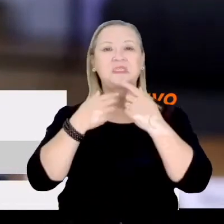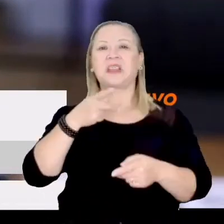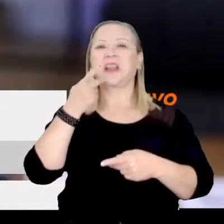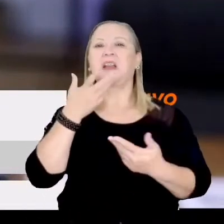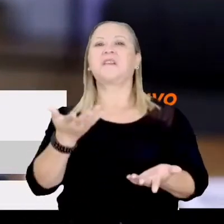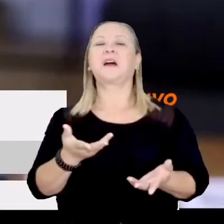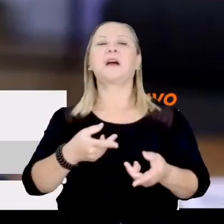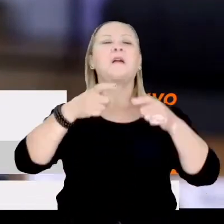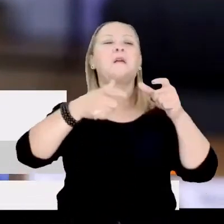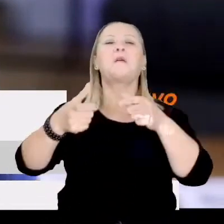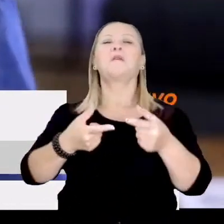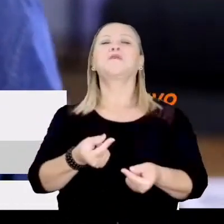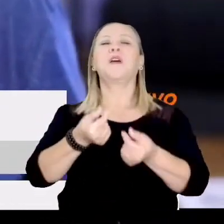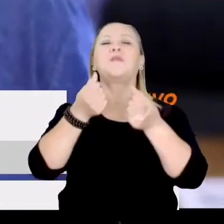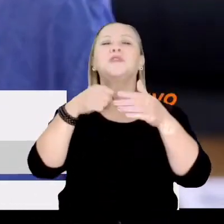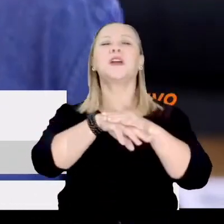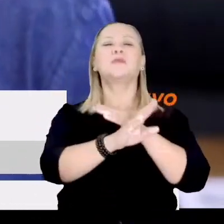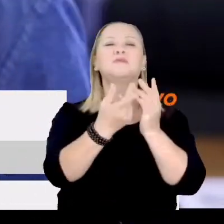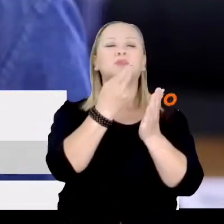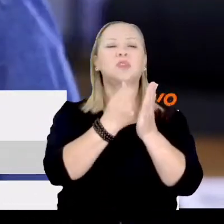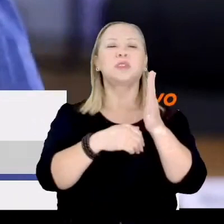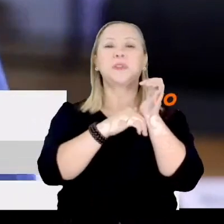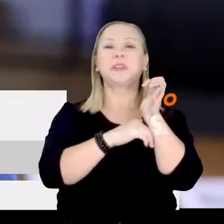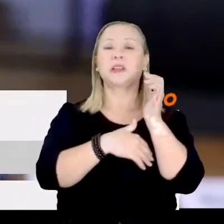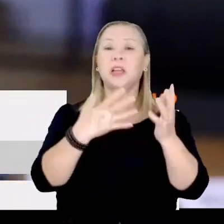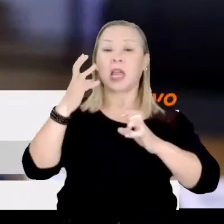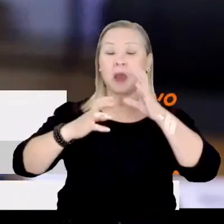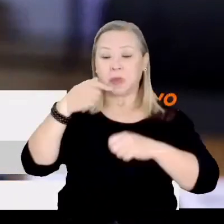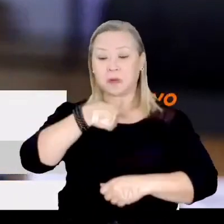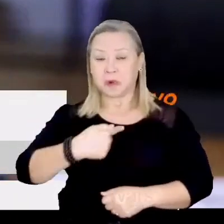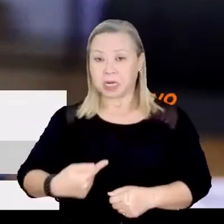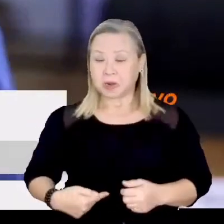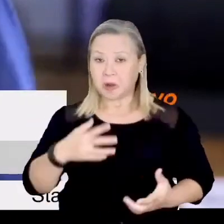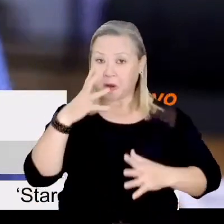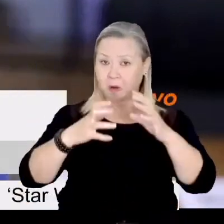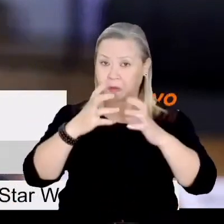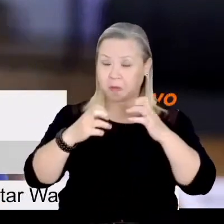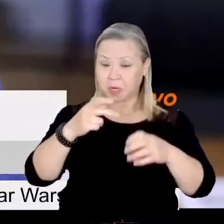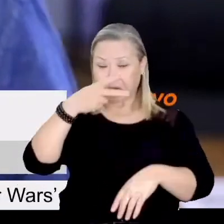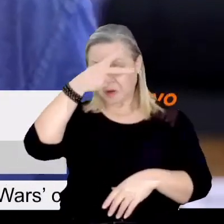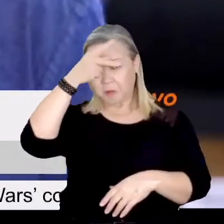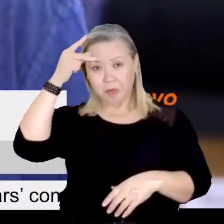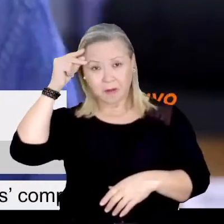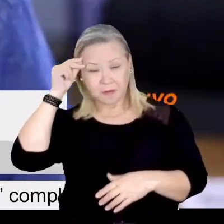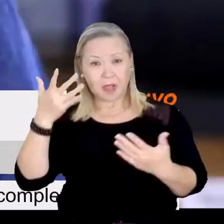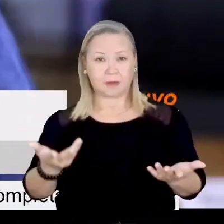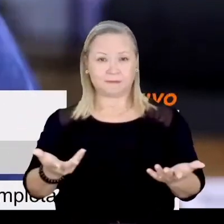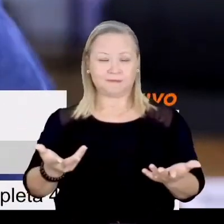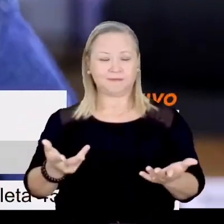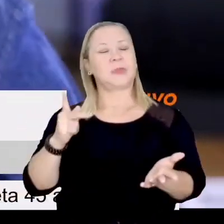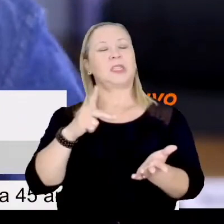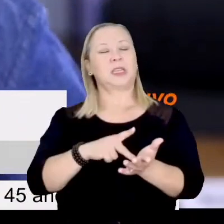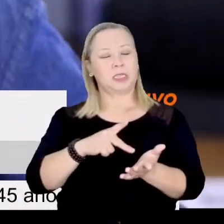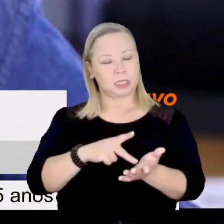Ou seja, ele briga com os governadores, ele briga com os prefeitos. Ou seja, na verdade, na verdade, na verdade, o